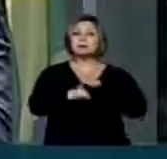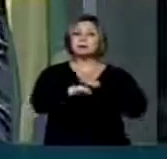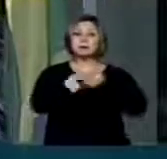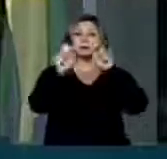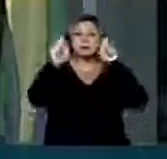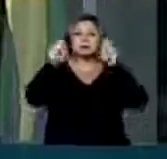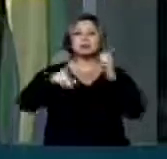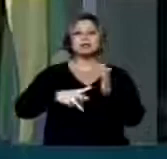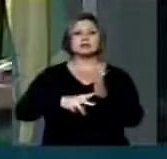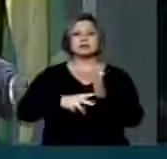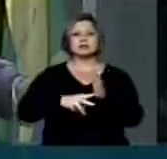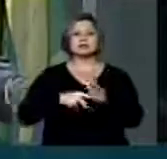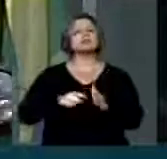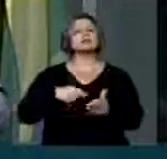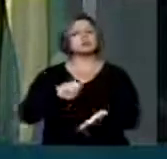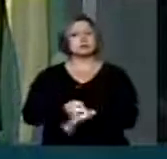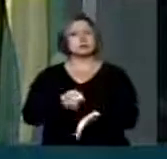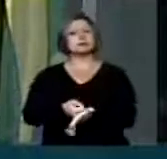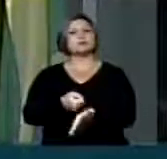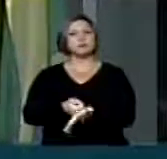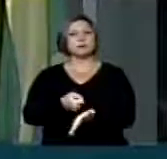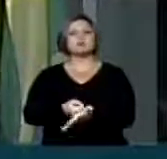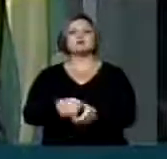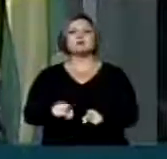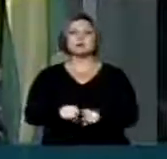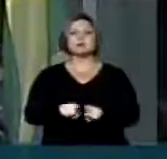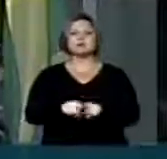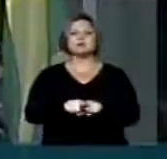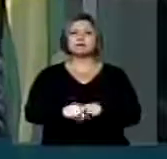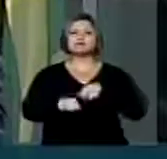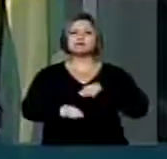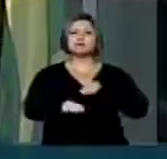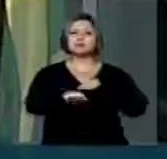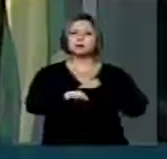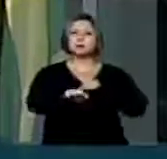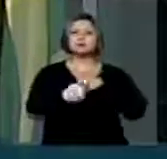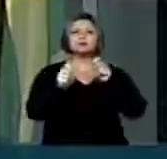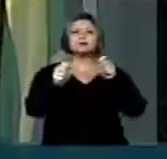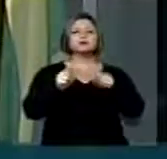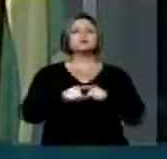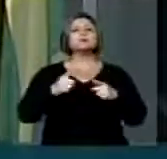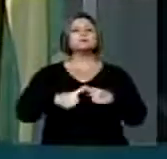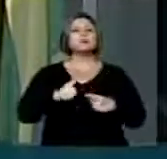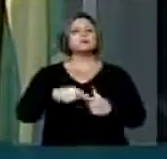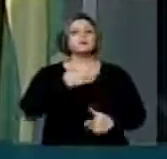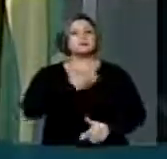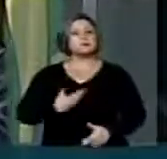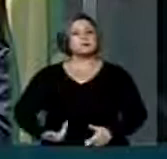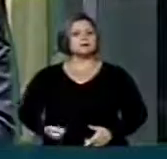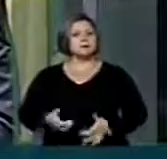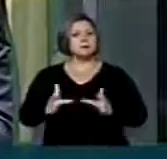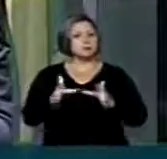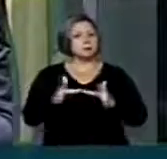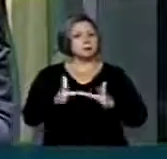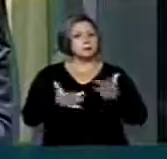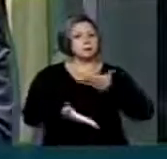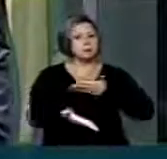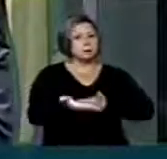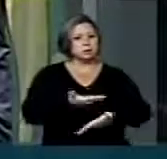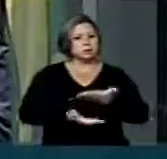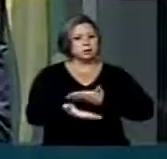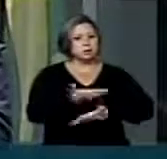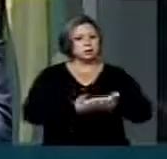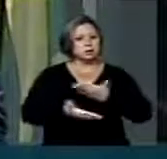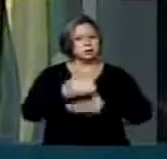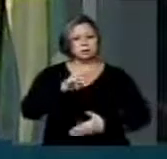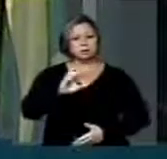foram instadas a também fazer uma manifestação, porque o governo precisava de um interlocutor. Afinal de contas,